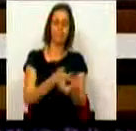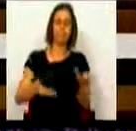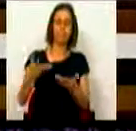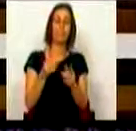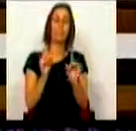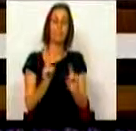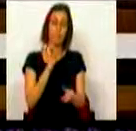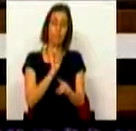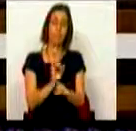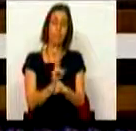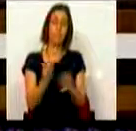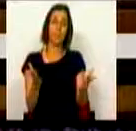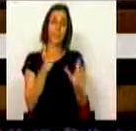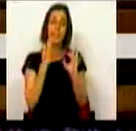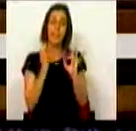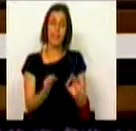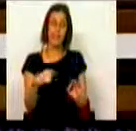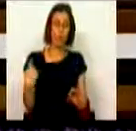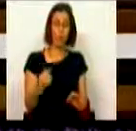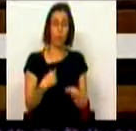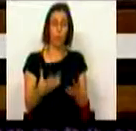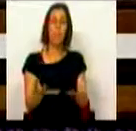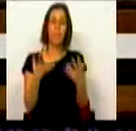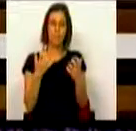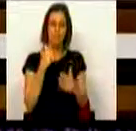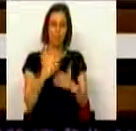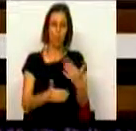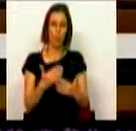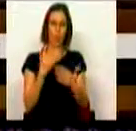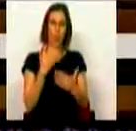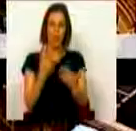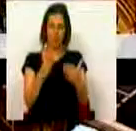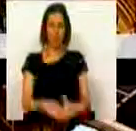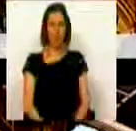E é aquela que seguramente todos nós queremos continuar. Muito obrigado.